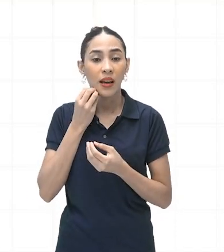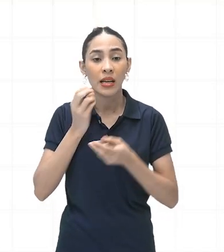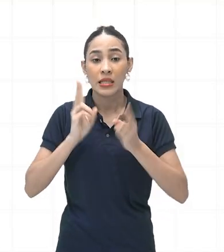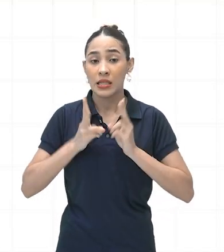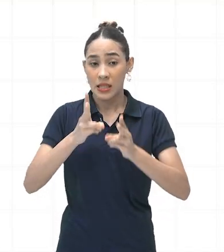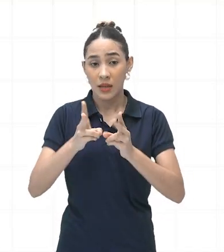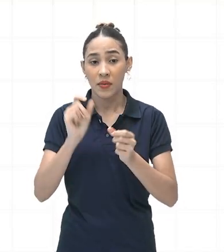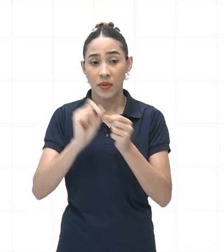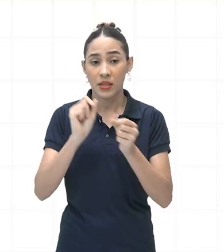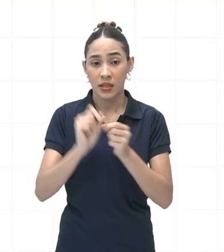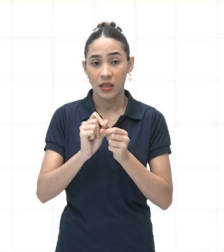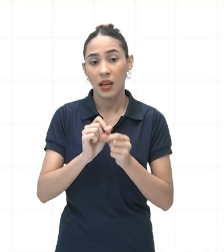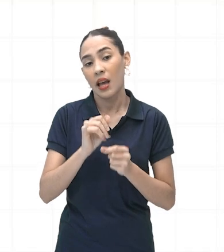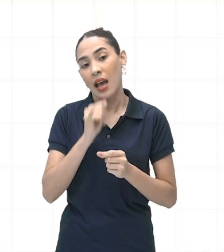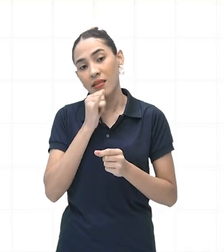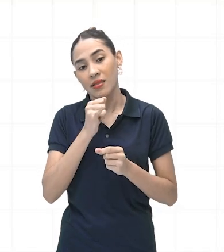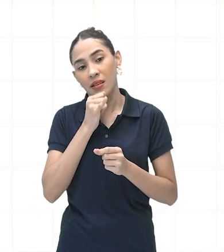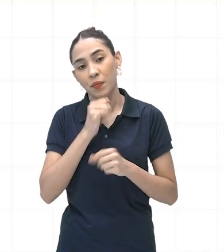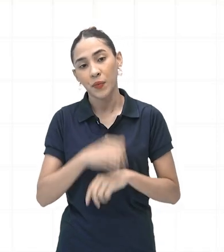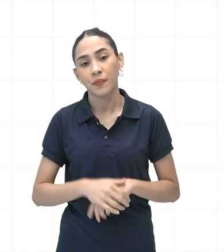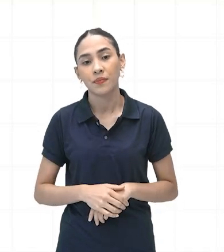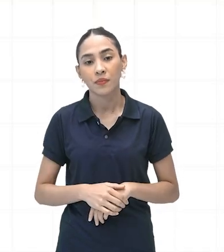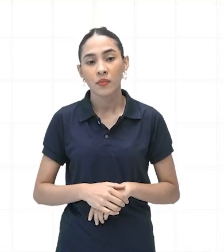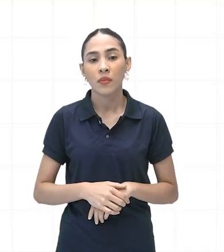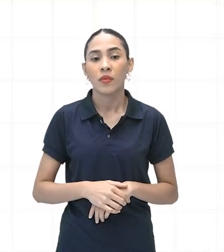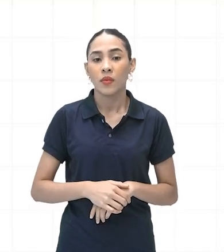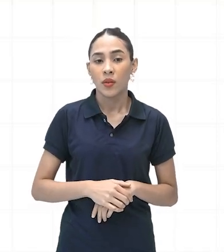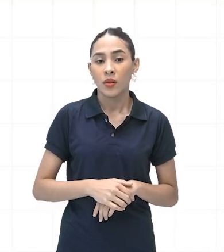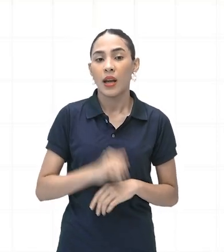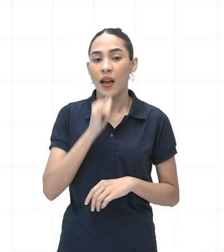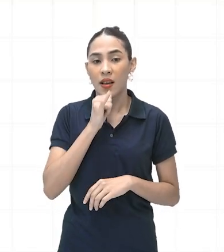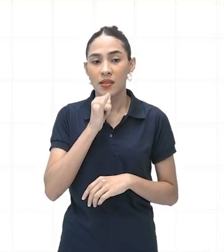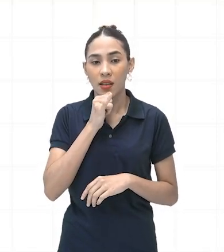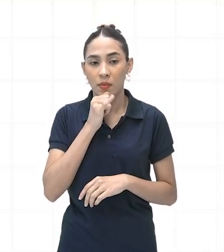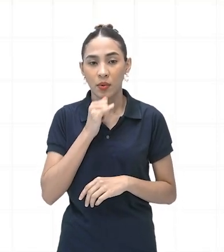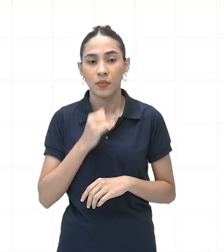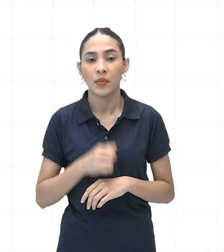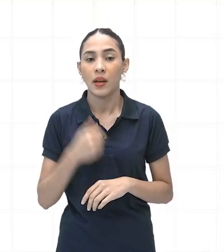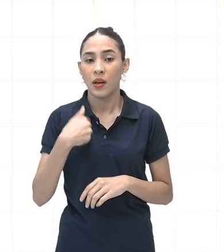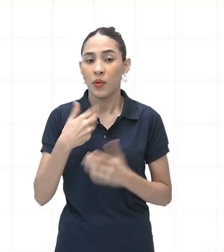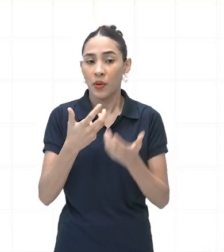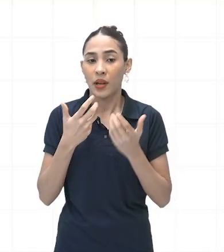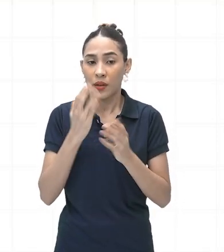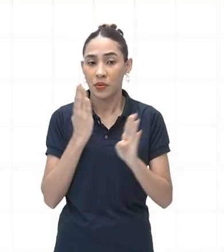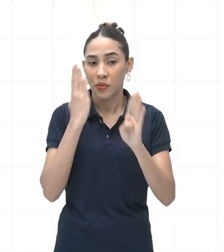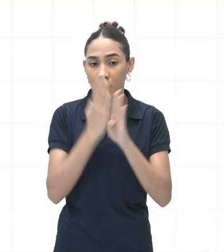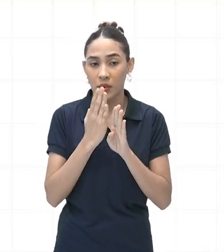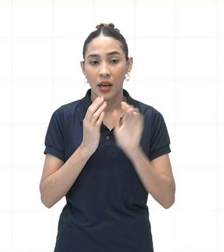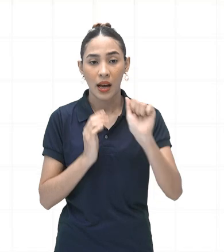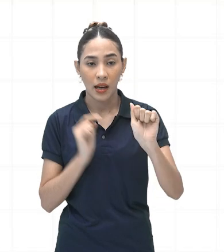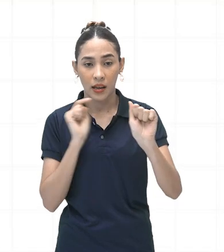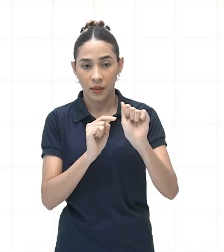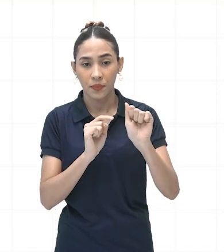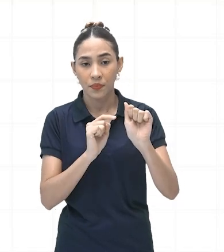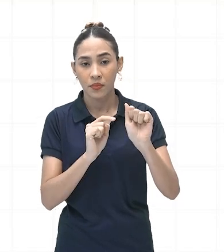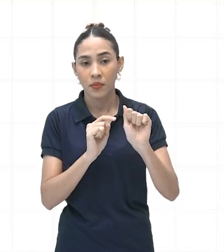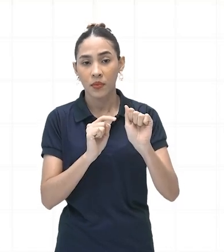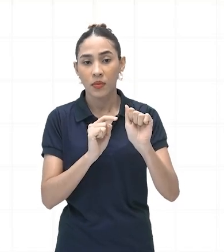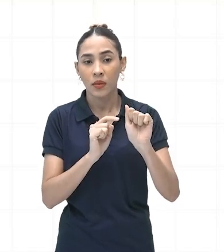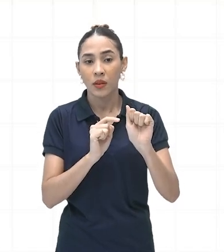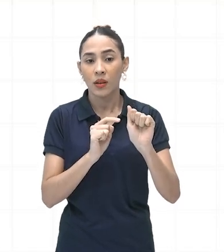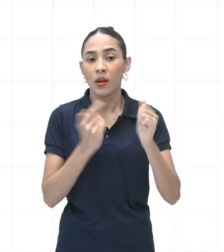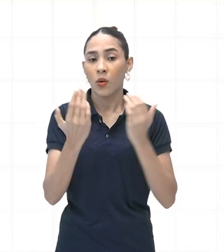sempre fazer o teste da seguinte forma. Eu pego a grandeza, vamos supor que eu quero descobrir aqui o valor da grandeza A.